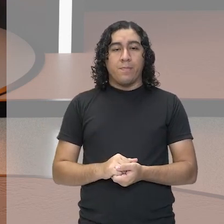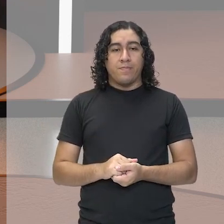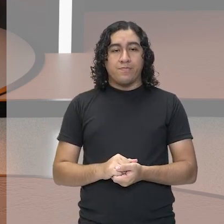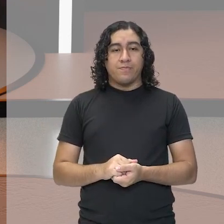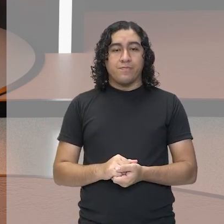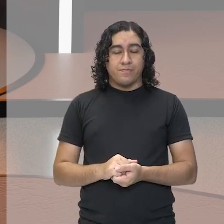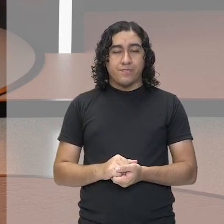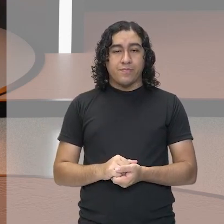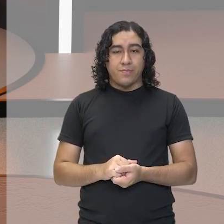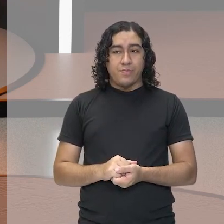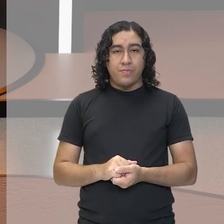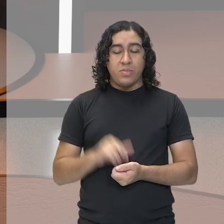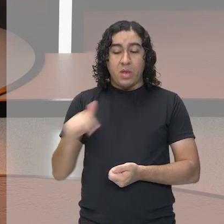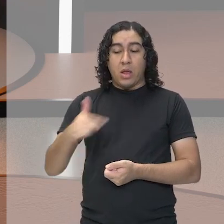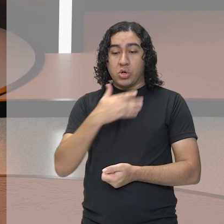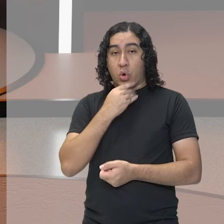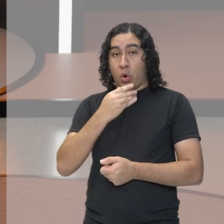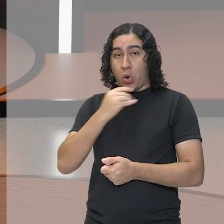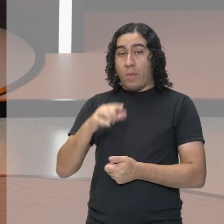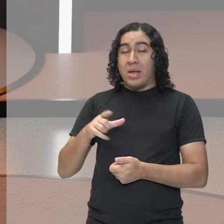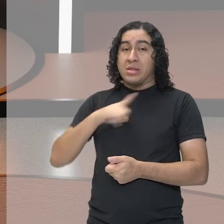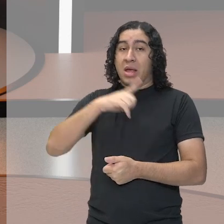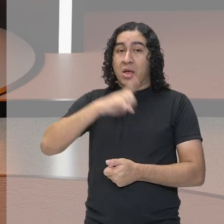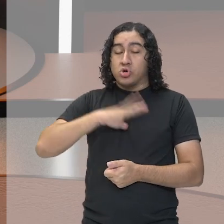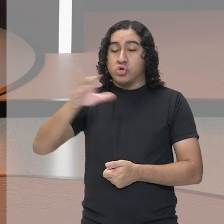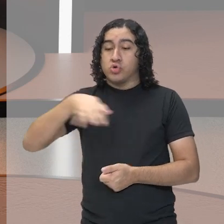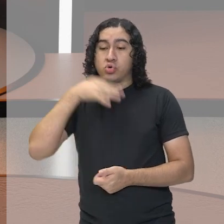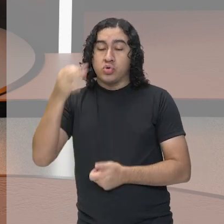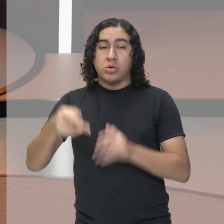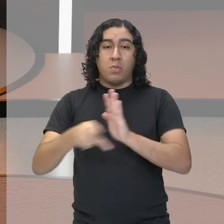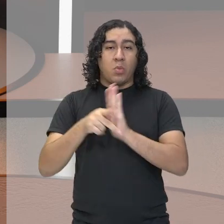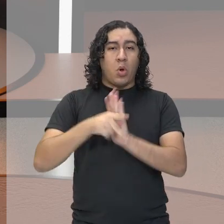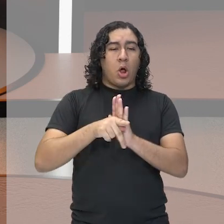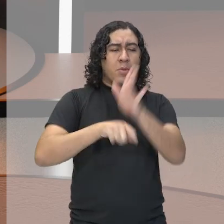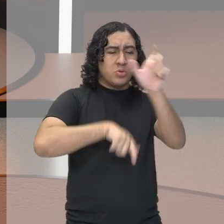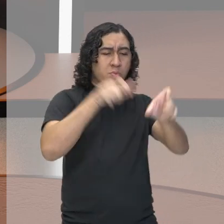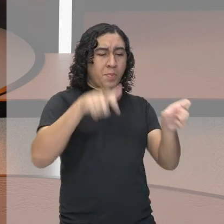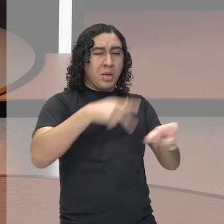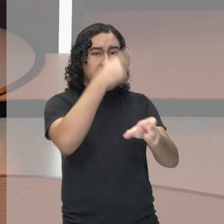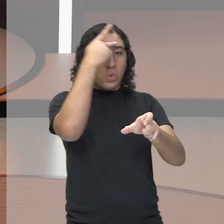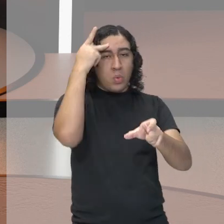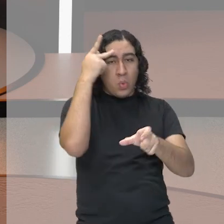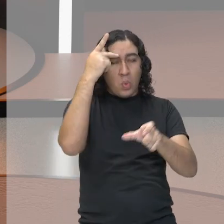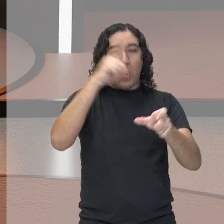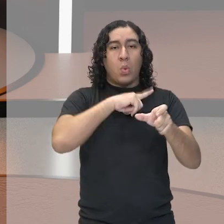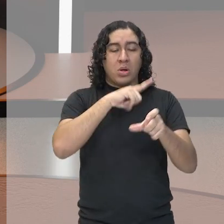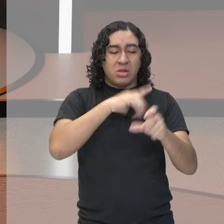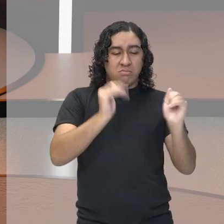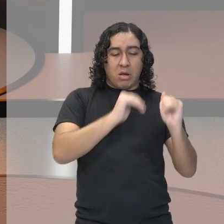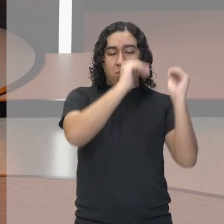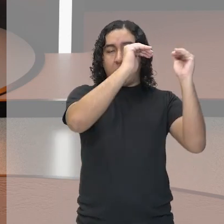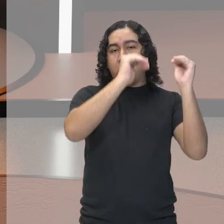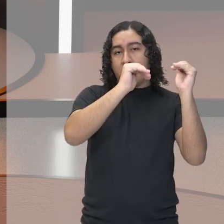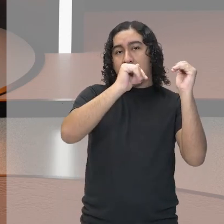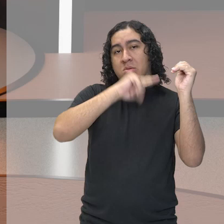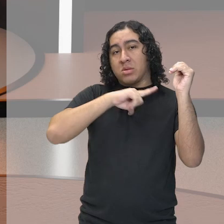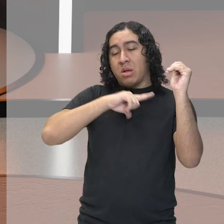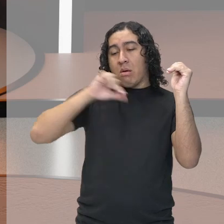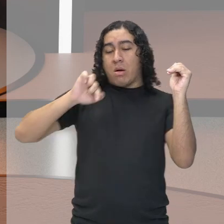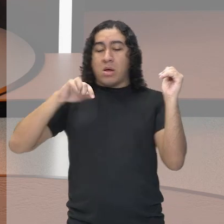discurso de Conselheiro vai despertar nas autoridades, nas elites, nas oligarquias locais, né,